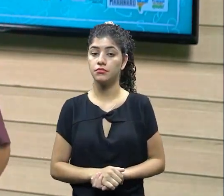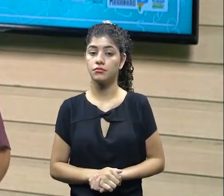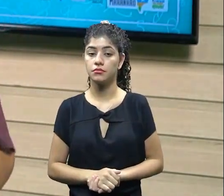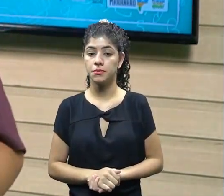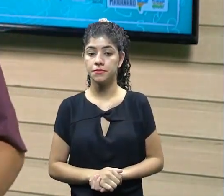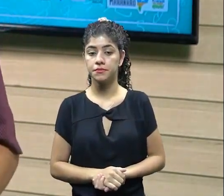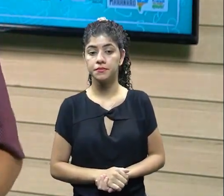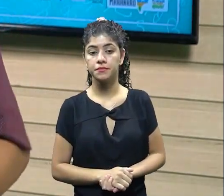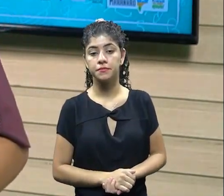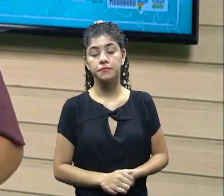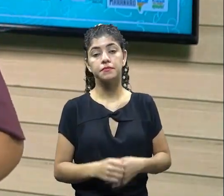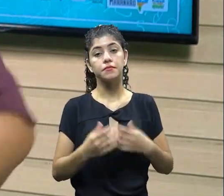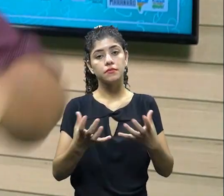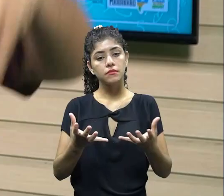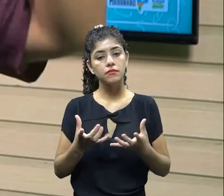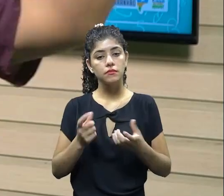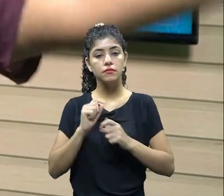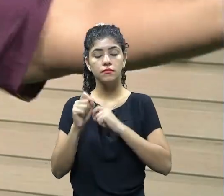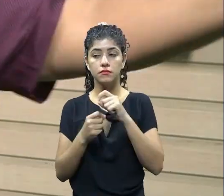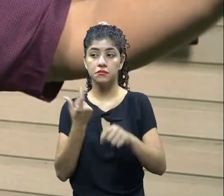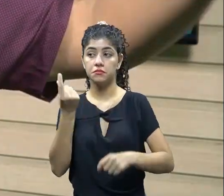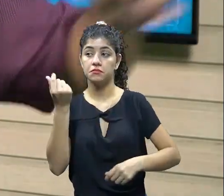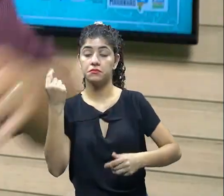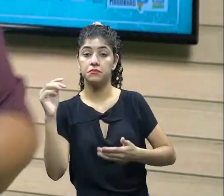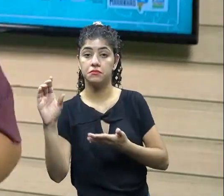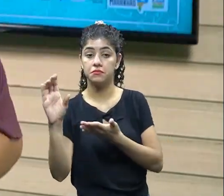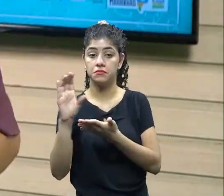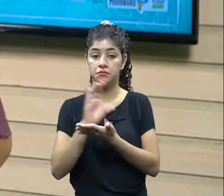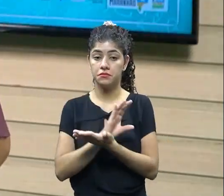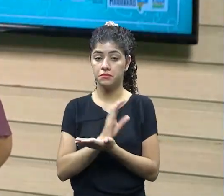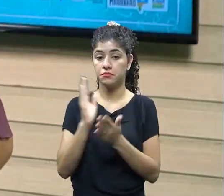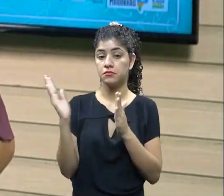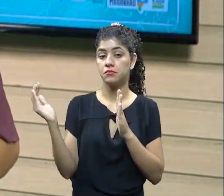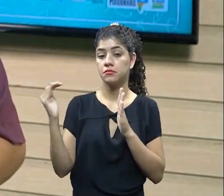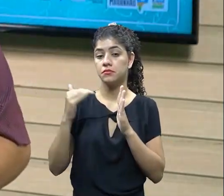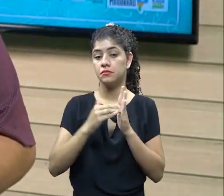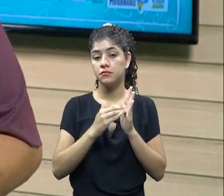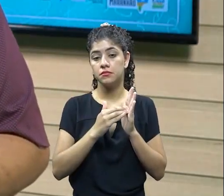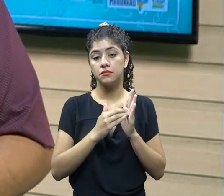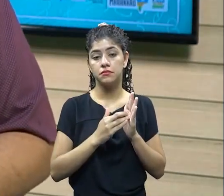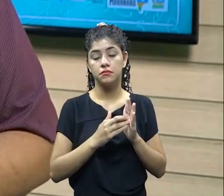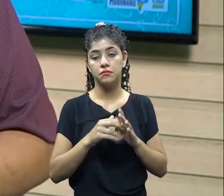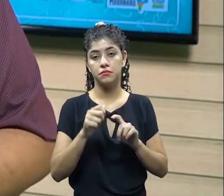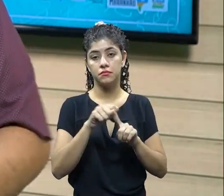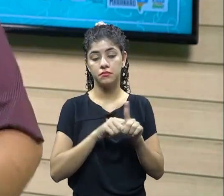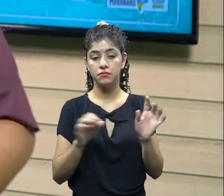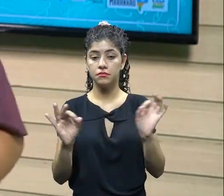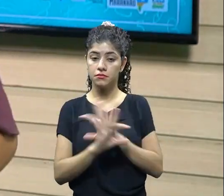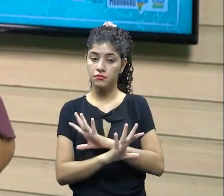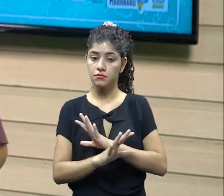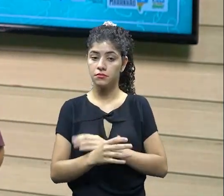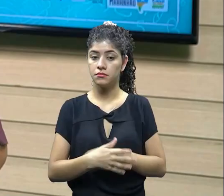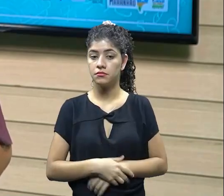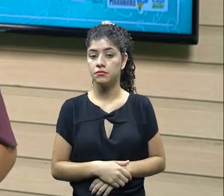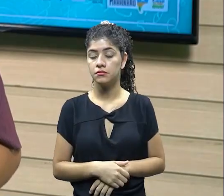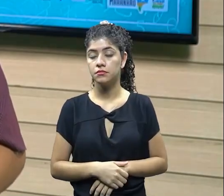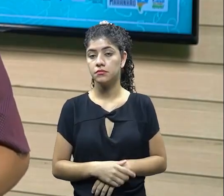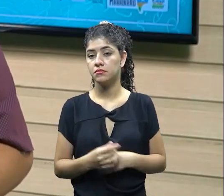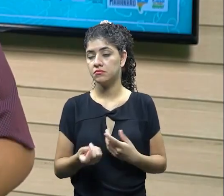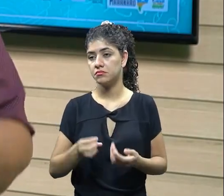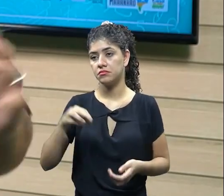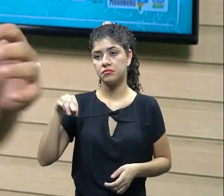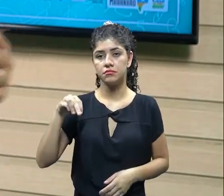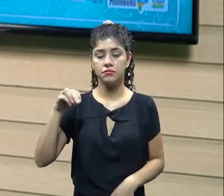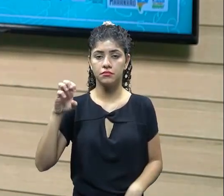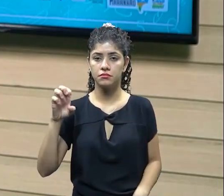olha, eu quero lucrar até o final do mês, isso não é mensurável,